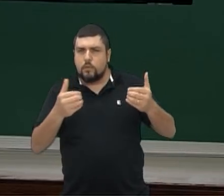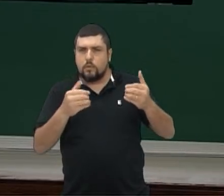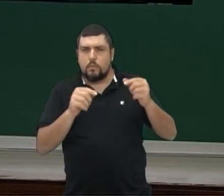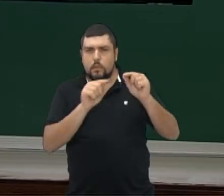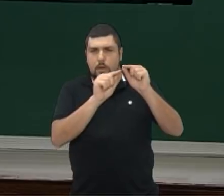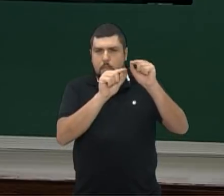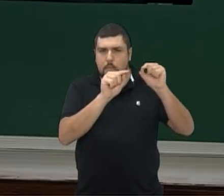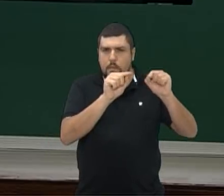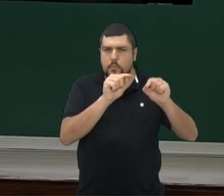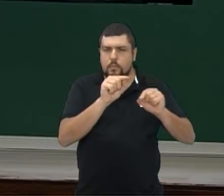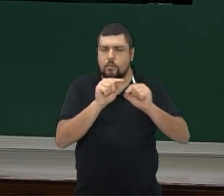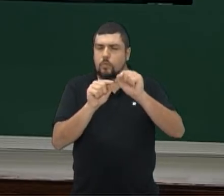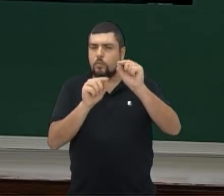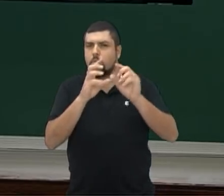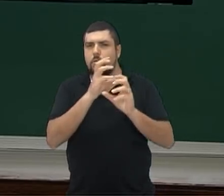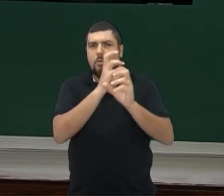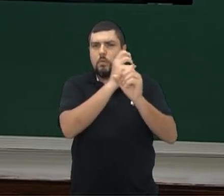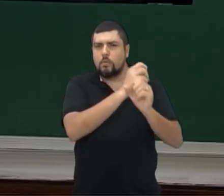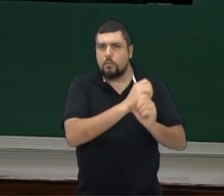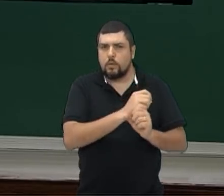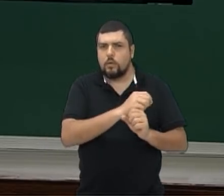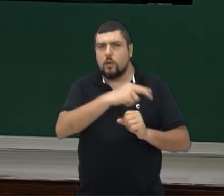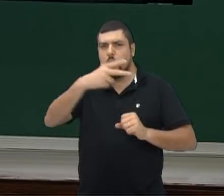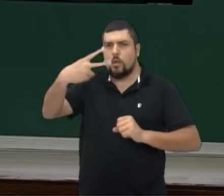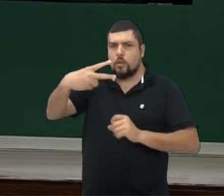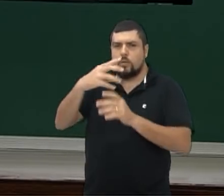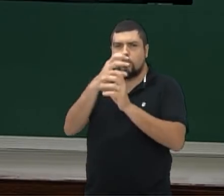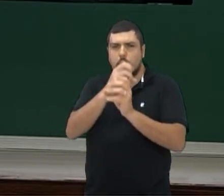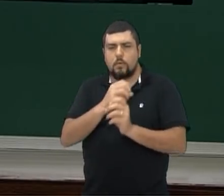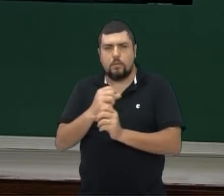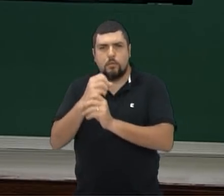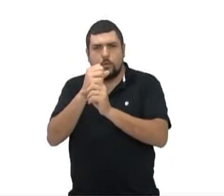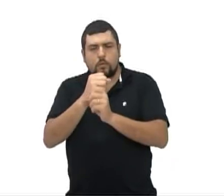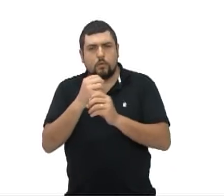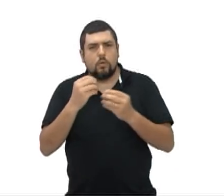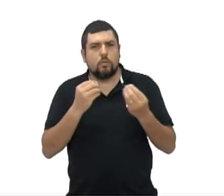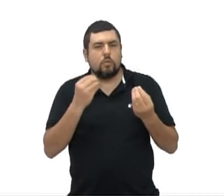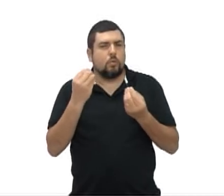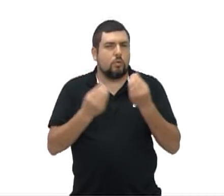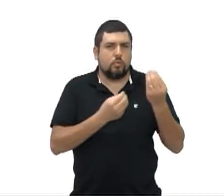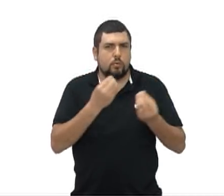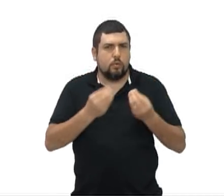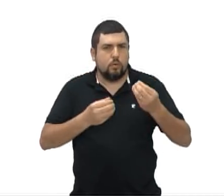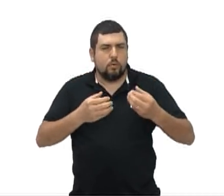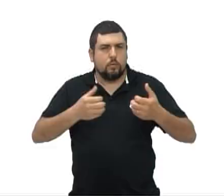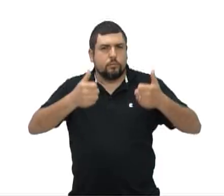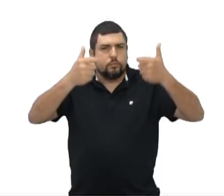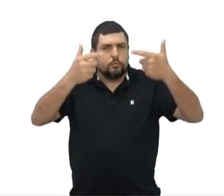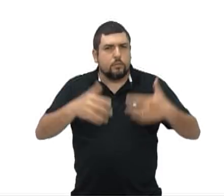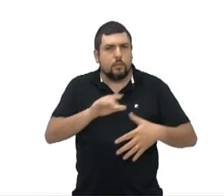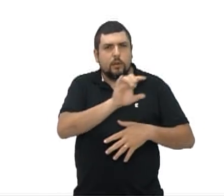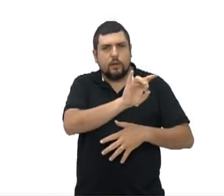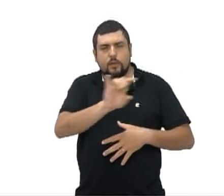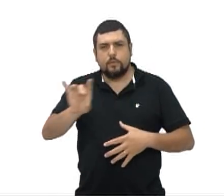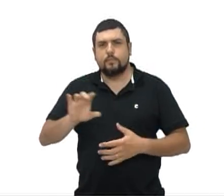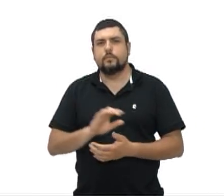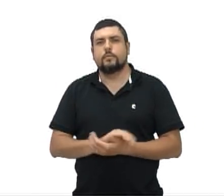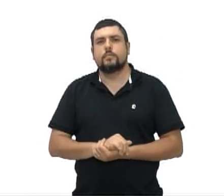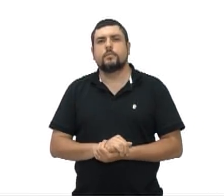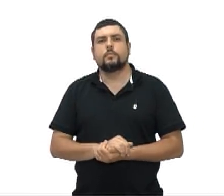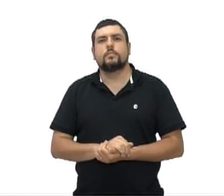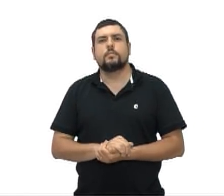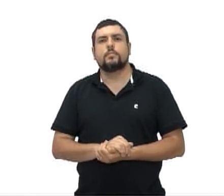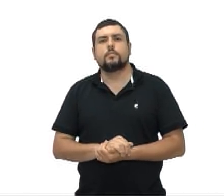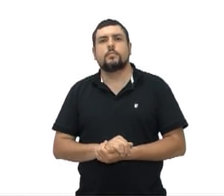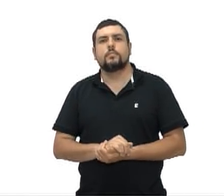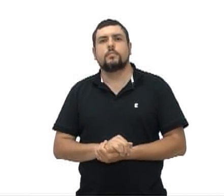poder identificar a prioridade ali, a particularidade de cada uma delas. Nessa